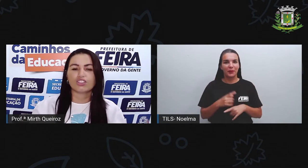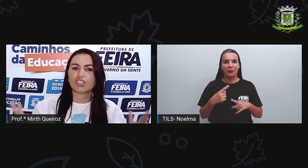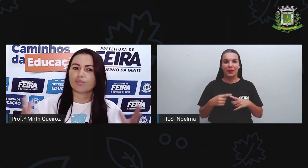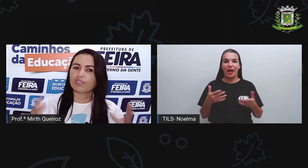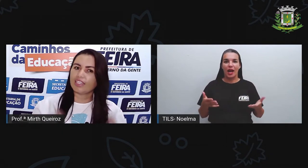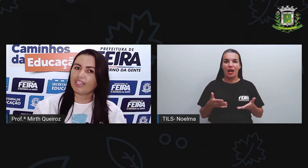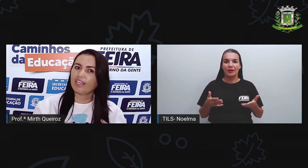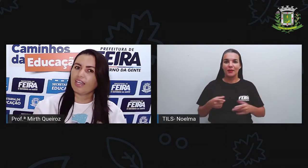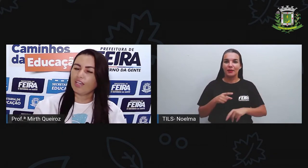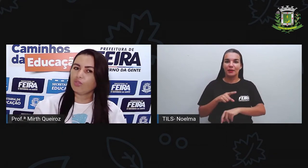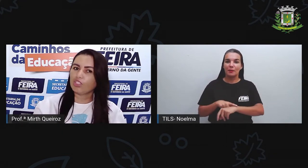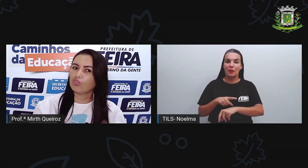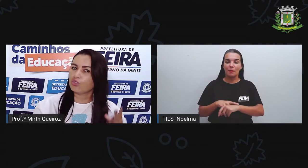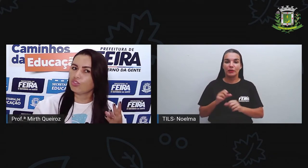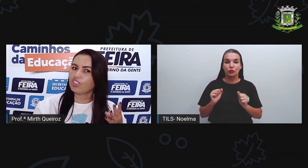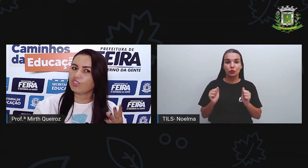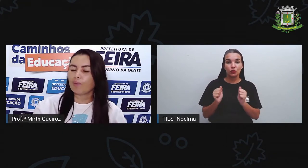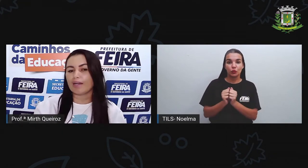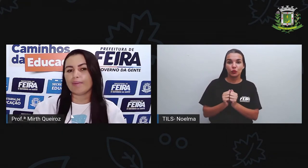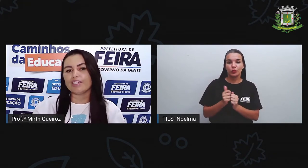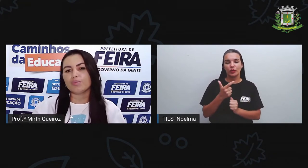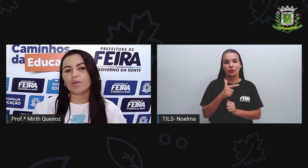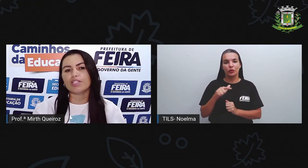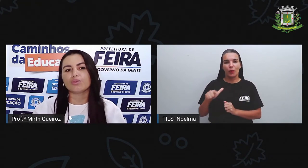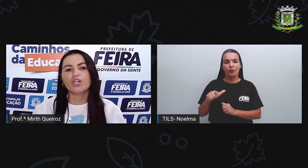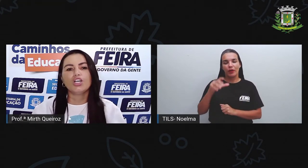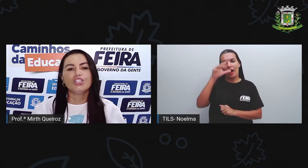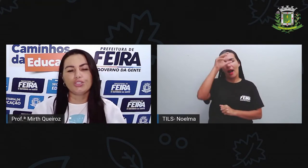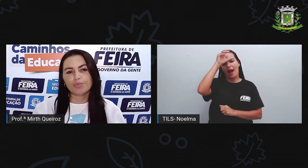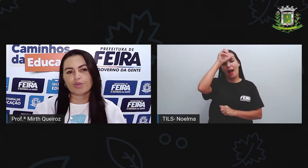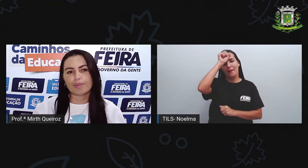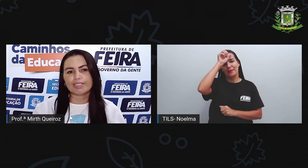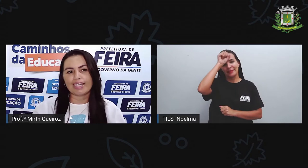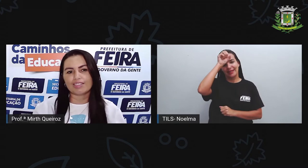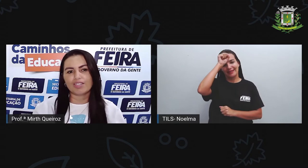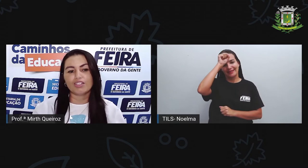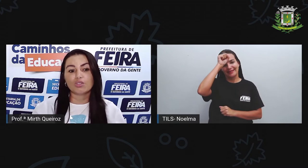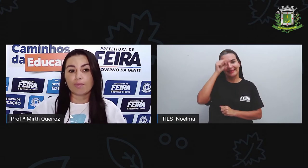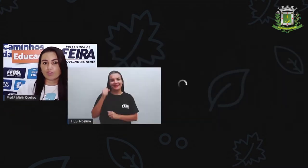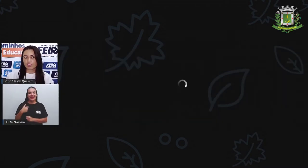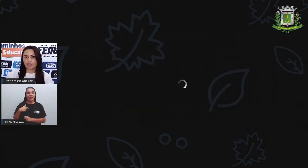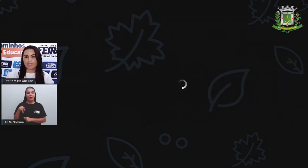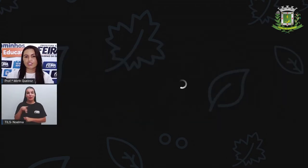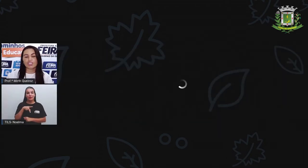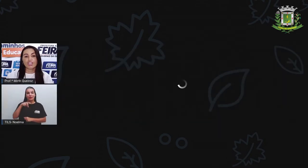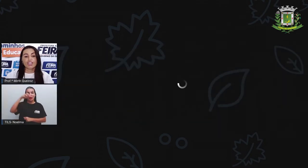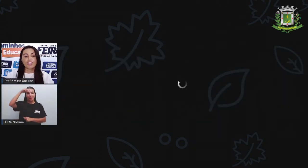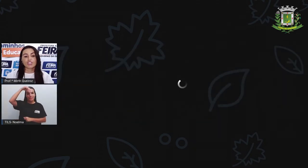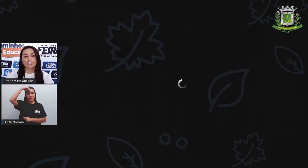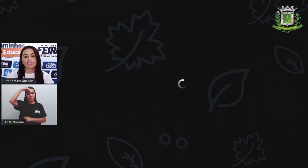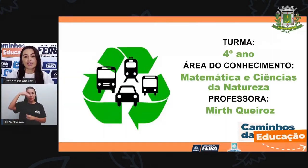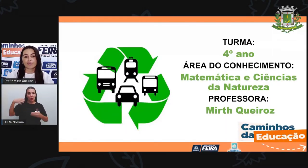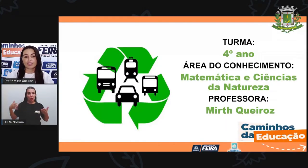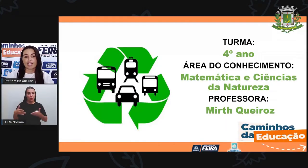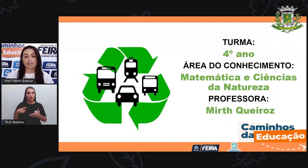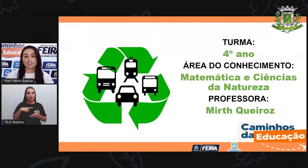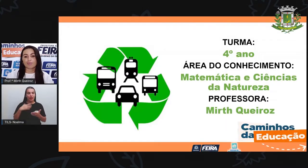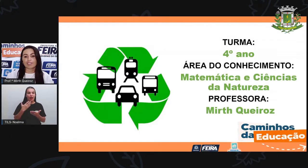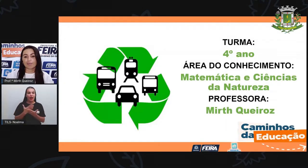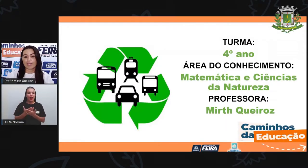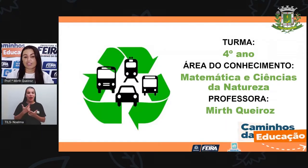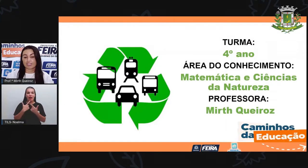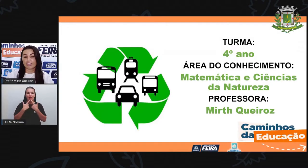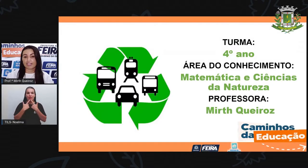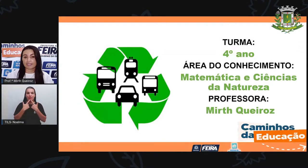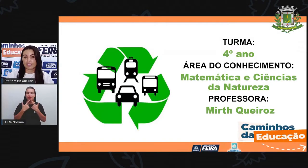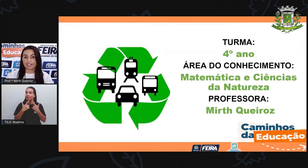porque nós estamos aqui reunidos juntinhos para mais um momento de muito aprendizado. Eu sou a professora Mirti e hoje nós teremos aulas de